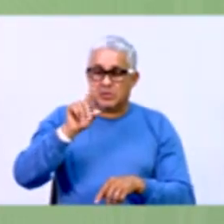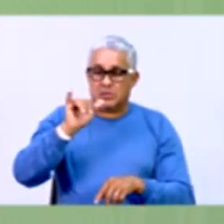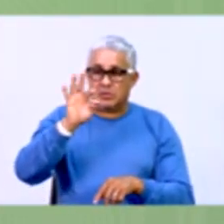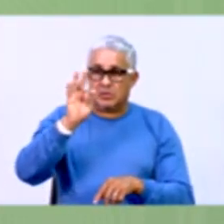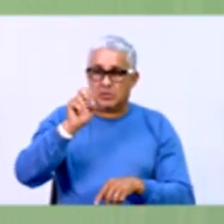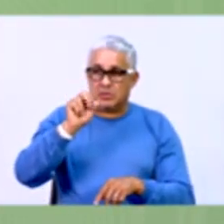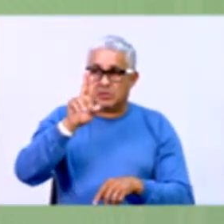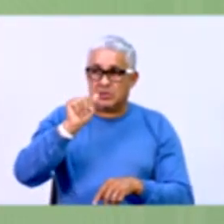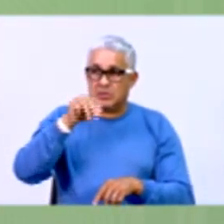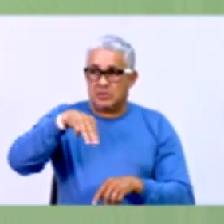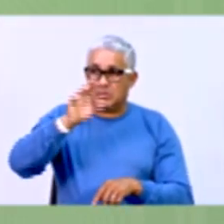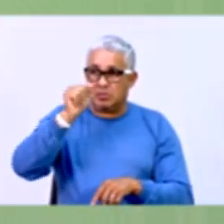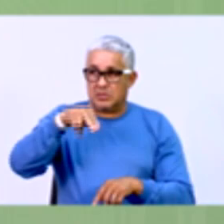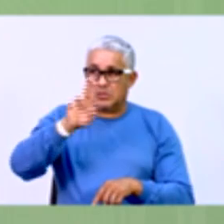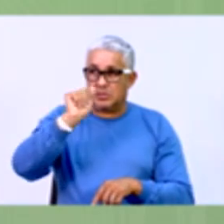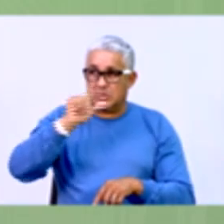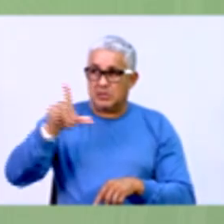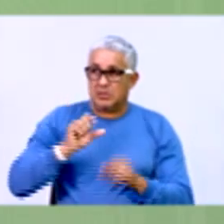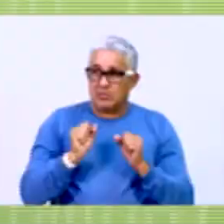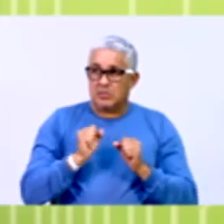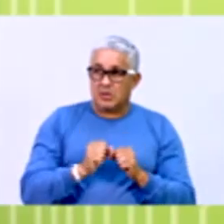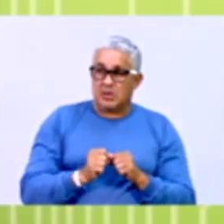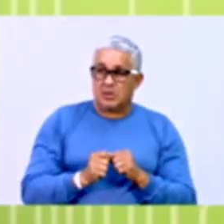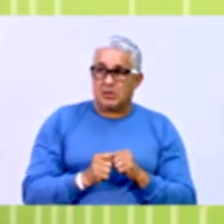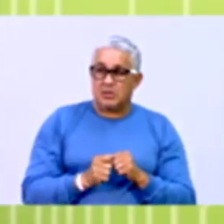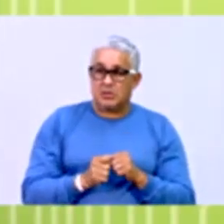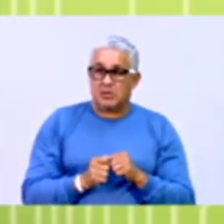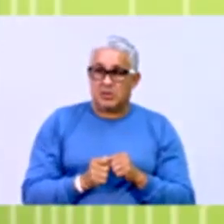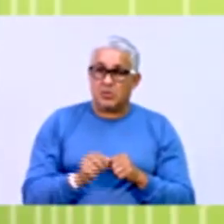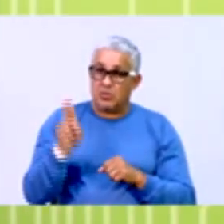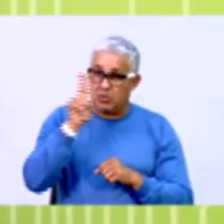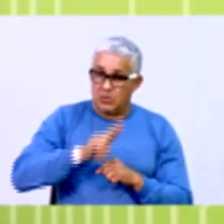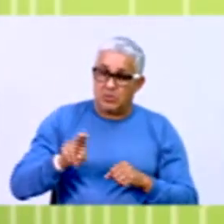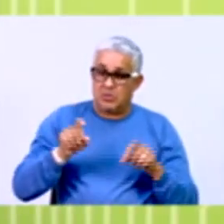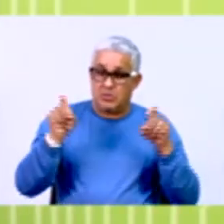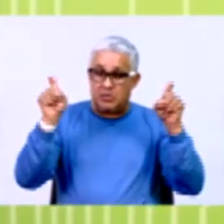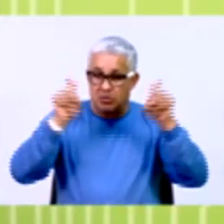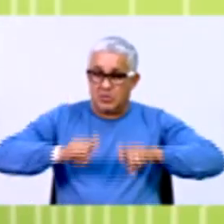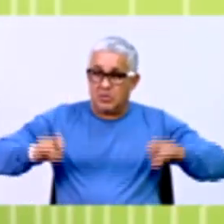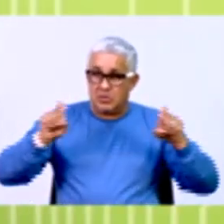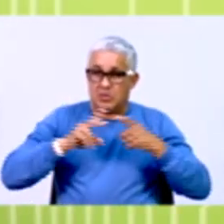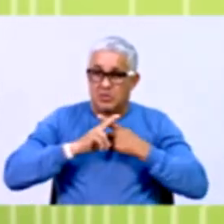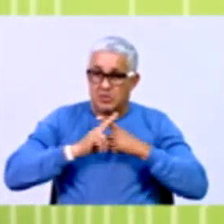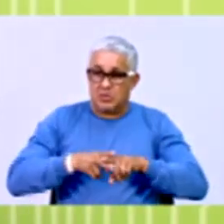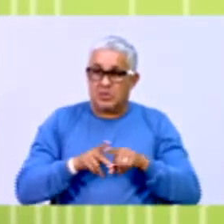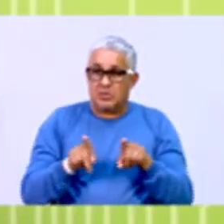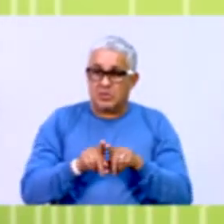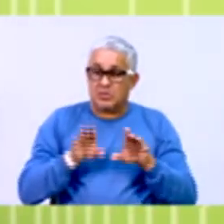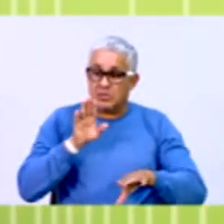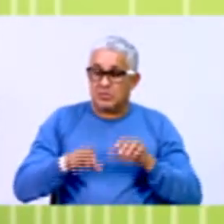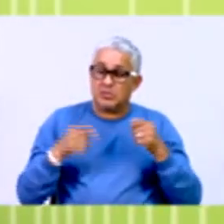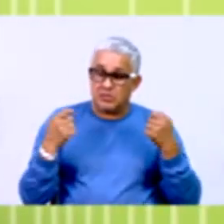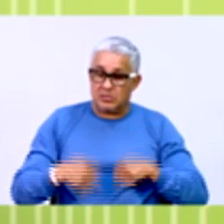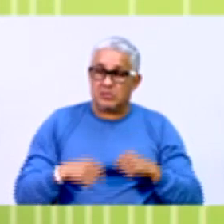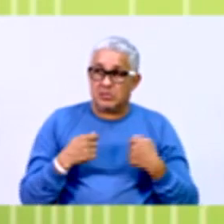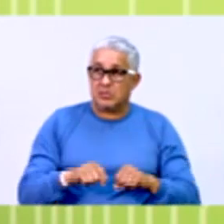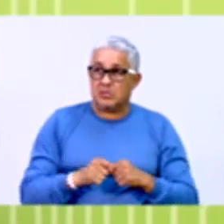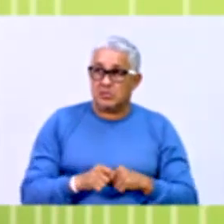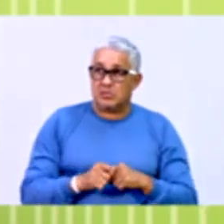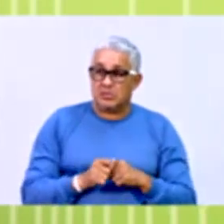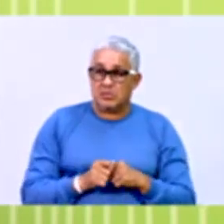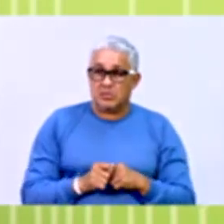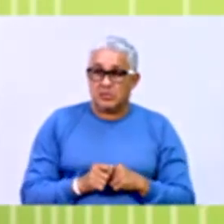do momento que o auditor ele usa o computador como ferramenta, mas às vezes também precisa